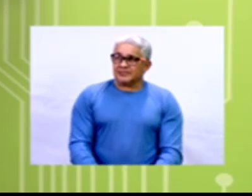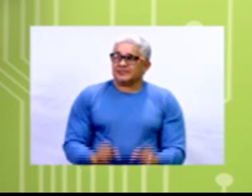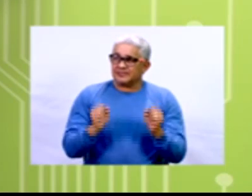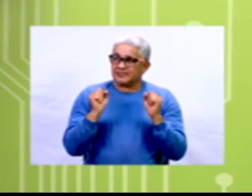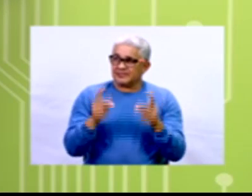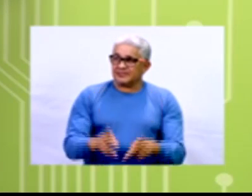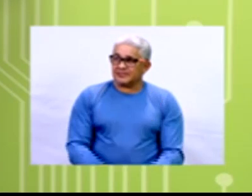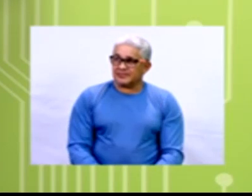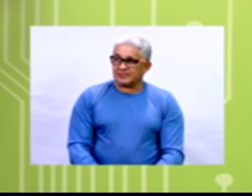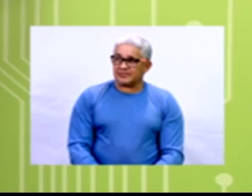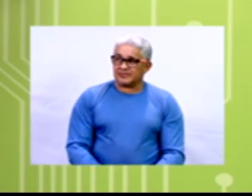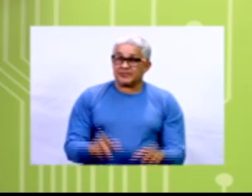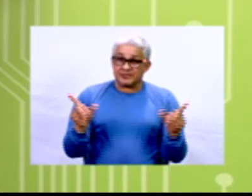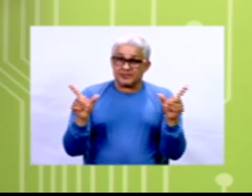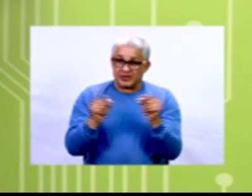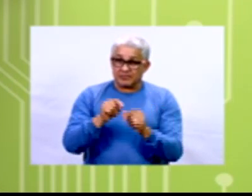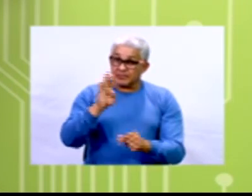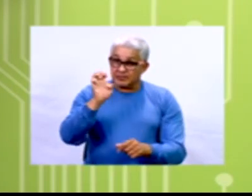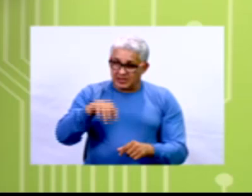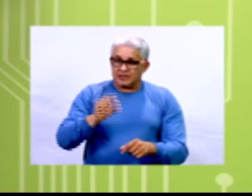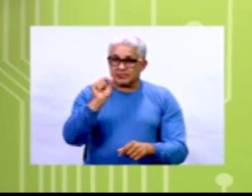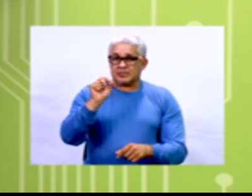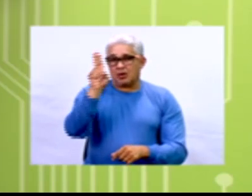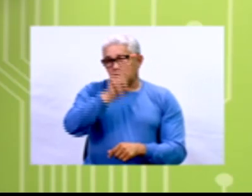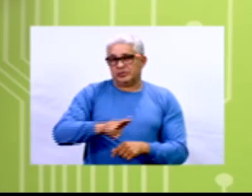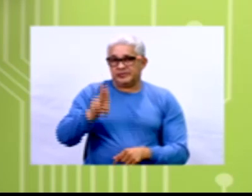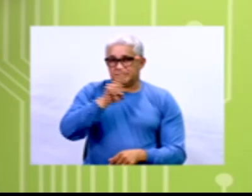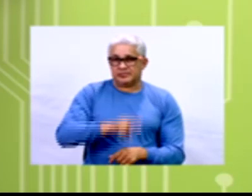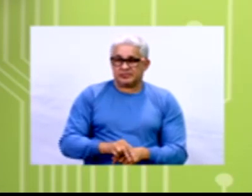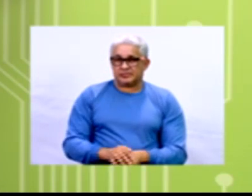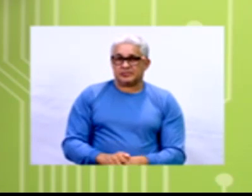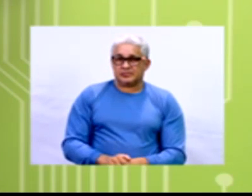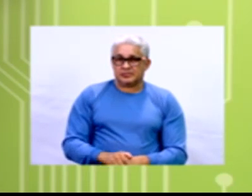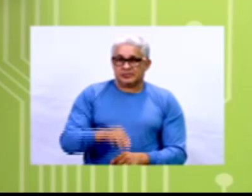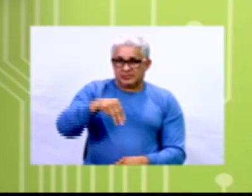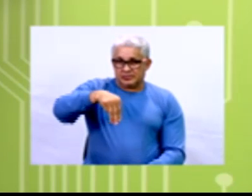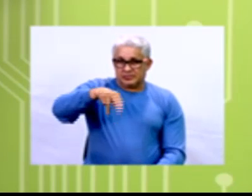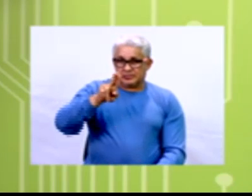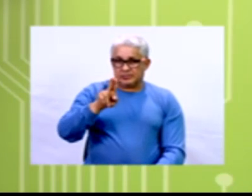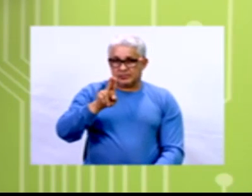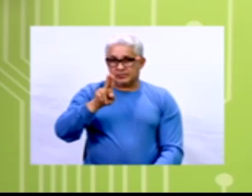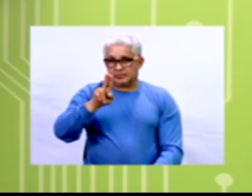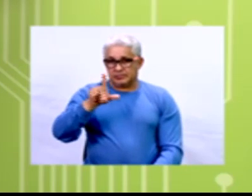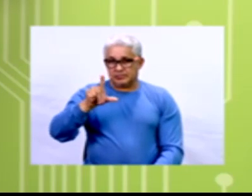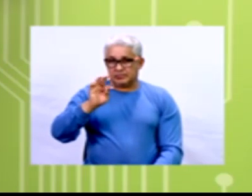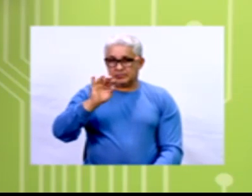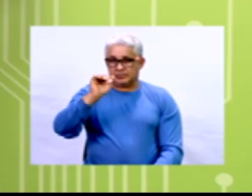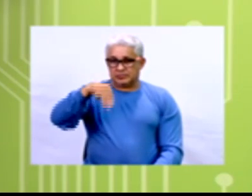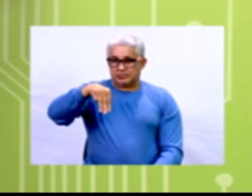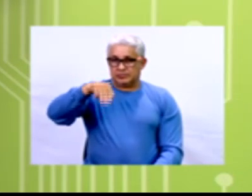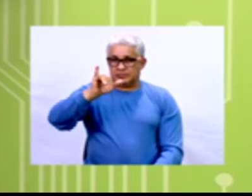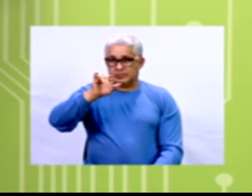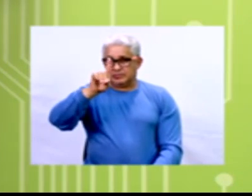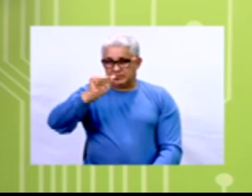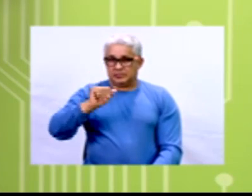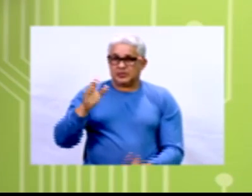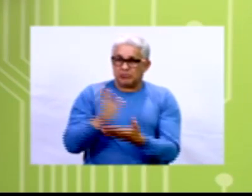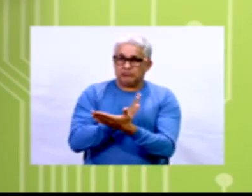ele definiu bem essa utilização dos recursos multimídia, né? Alguns exemplos ele finalizou bem